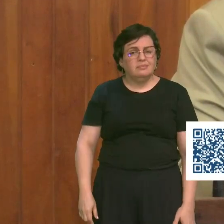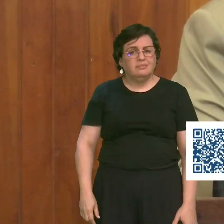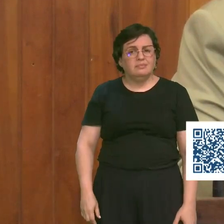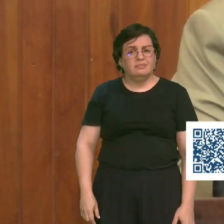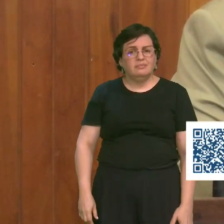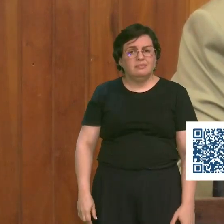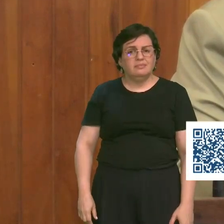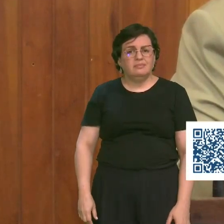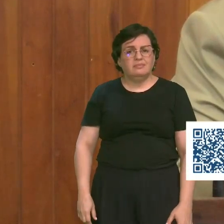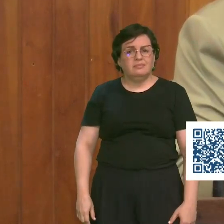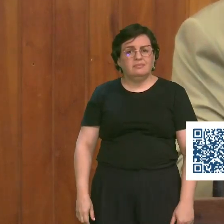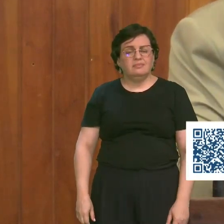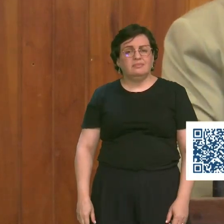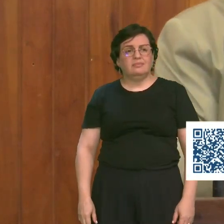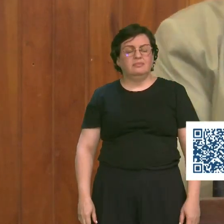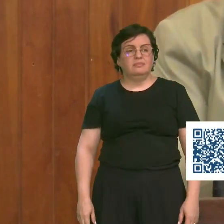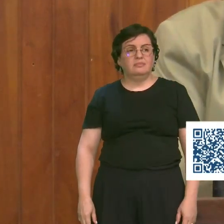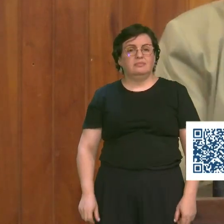que